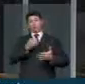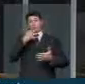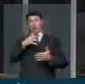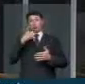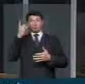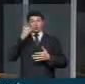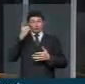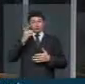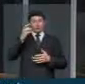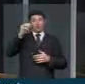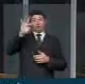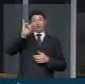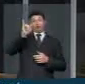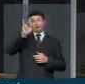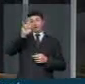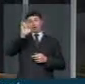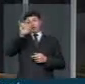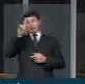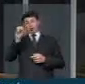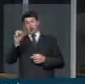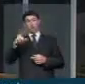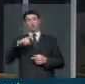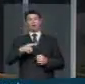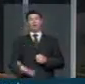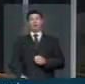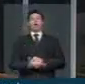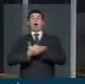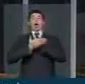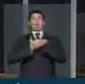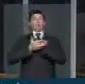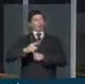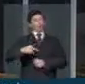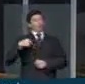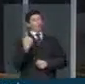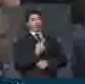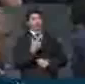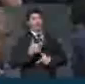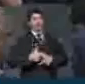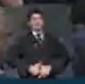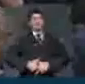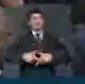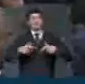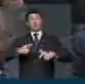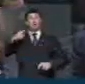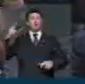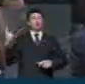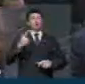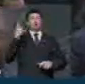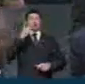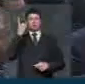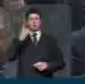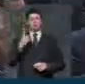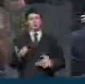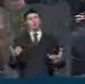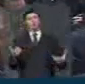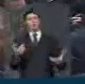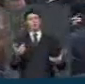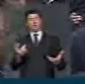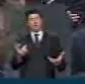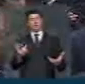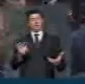pelo deputado André Figueiredo, contou com o apoio da nossa maioria, de todos os deputados. Então eu não vejo